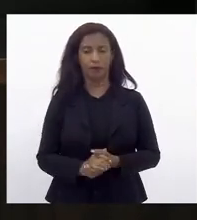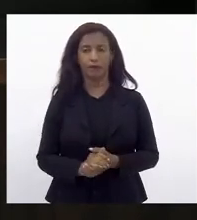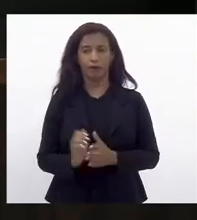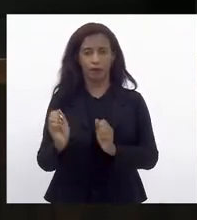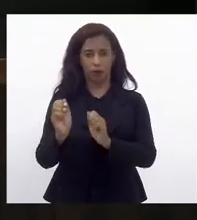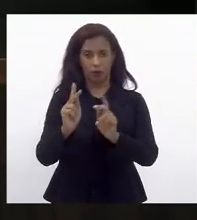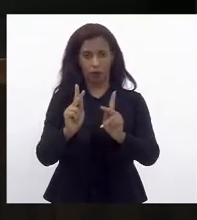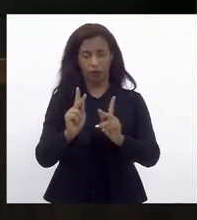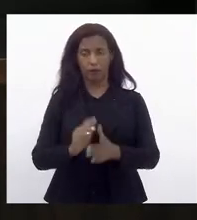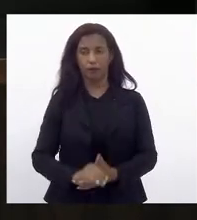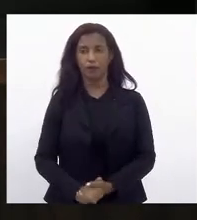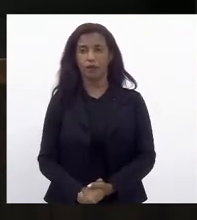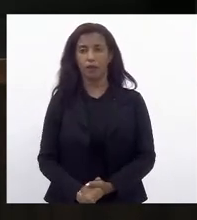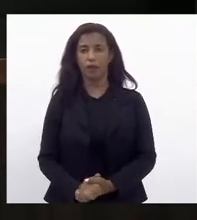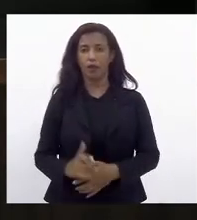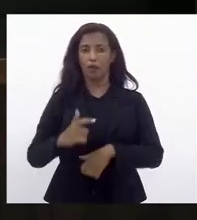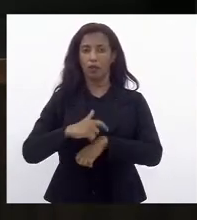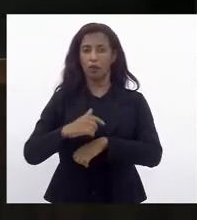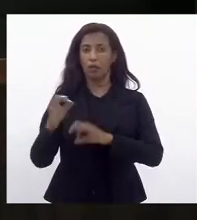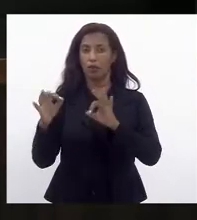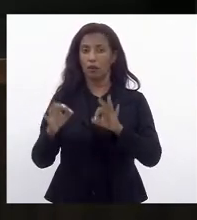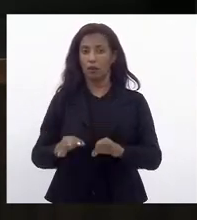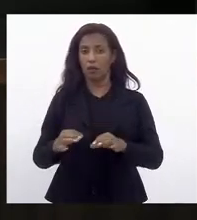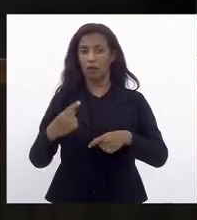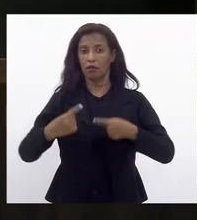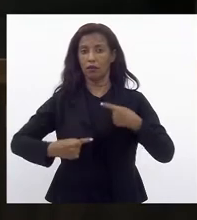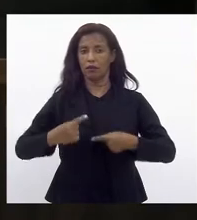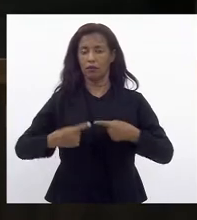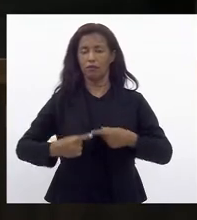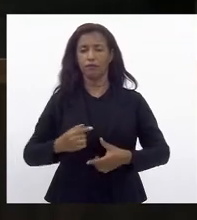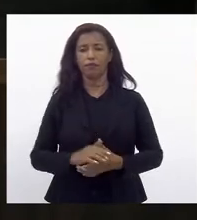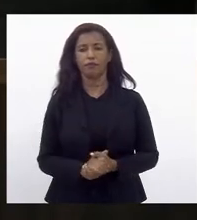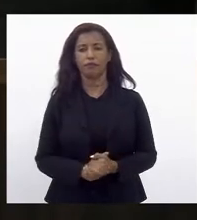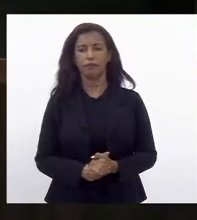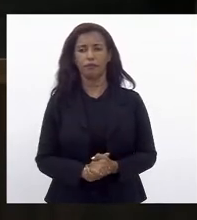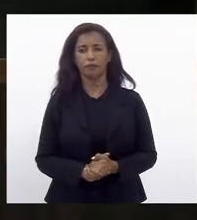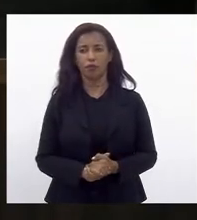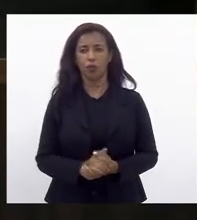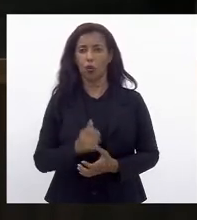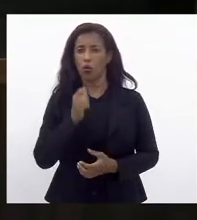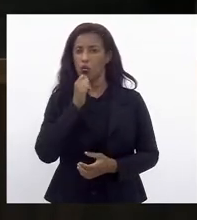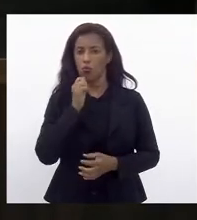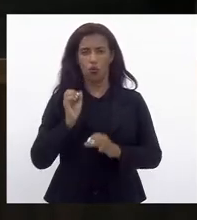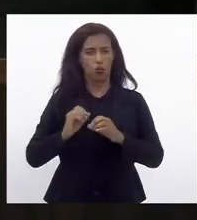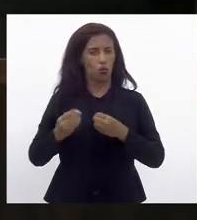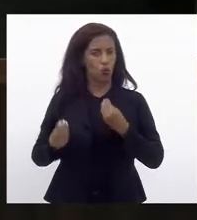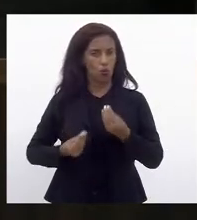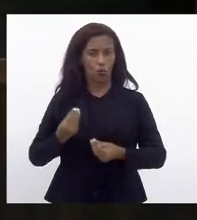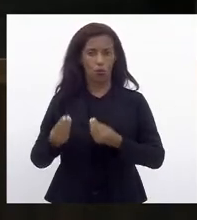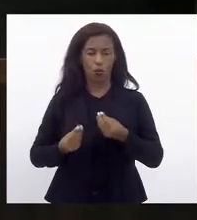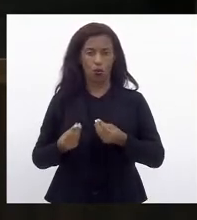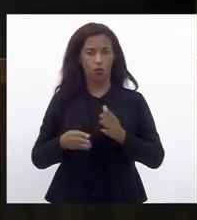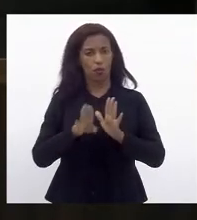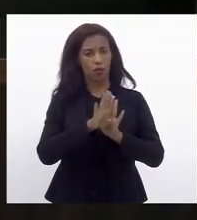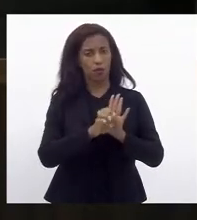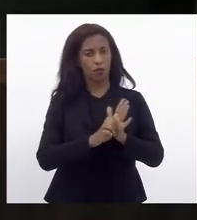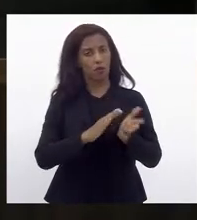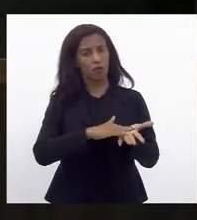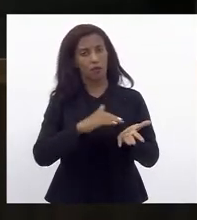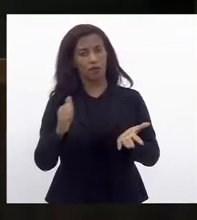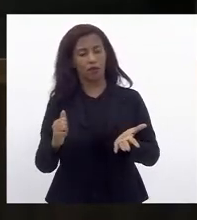ok? No momento certo vai ter um debate. Não tem jeito. Vai receber uma emenda, vai sair de